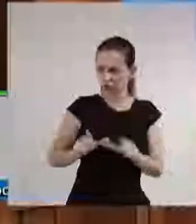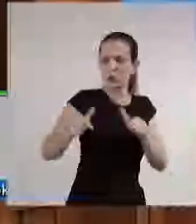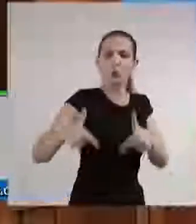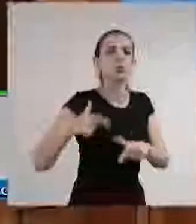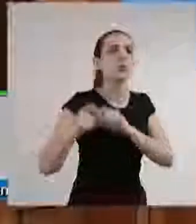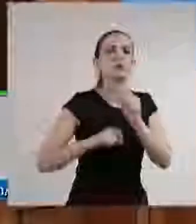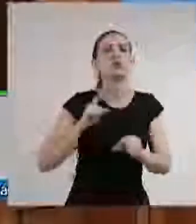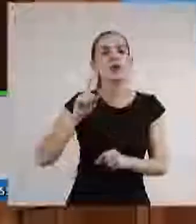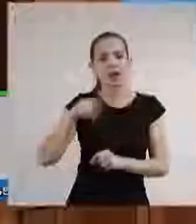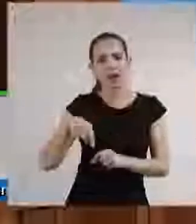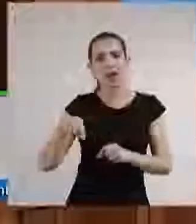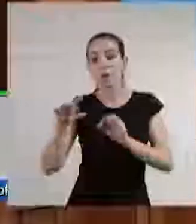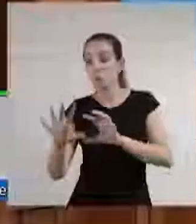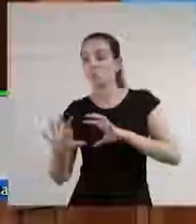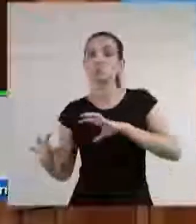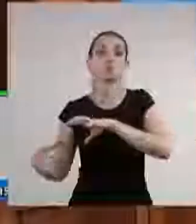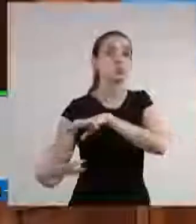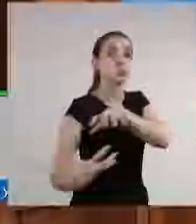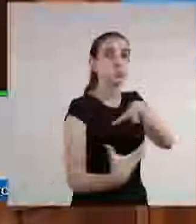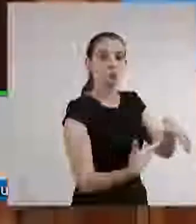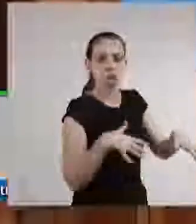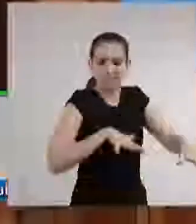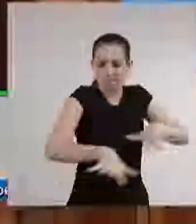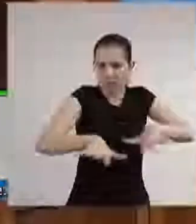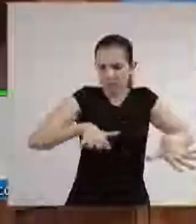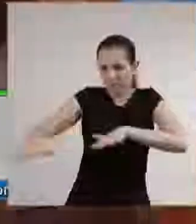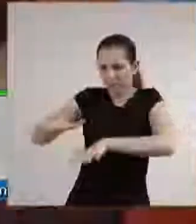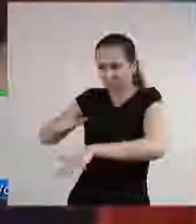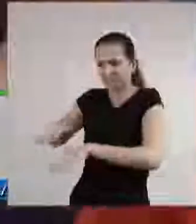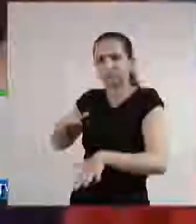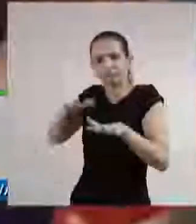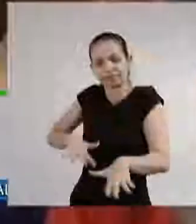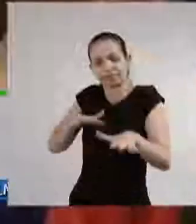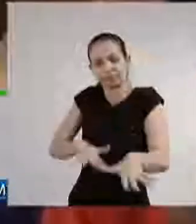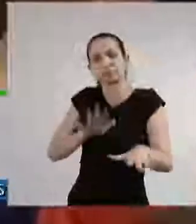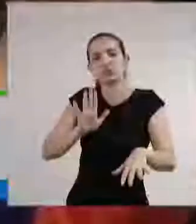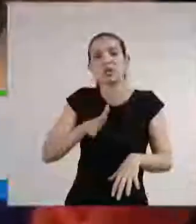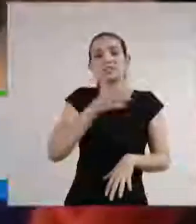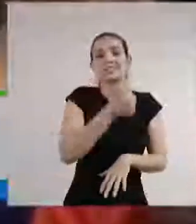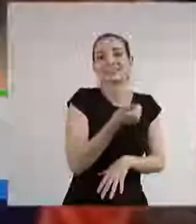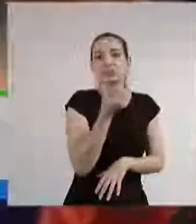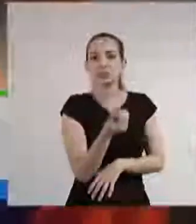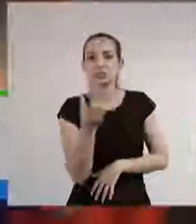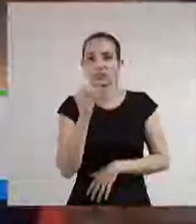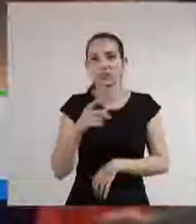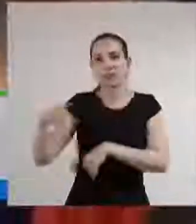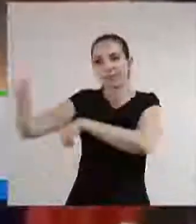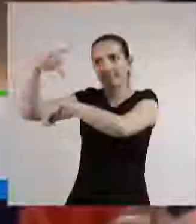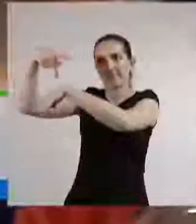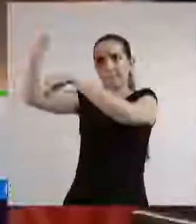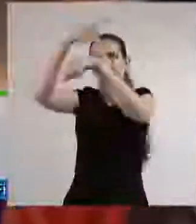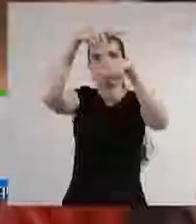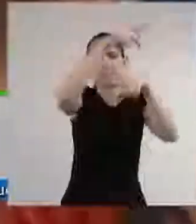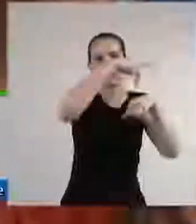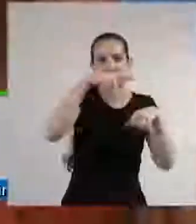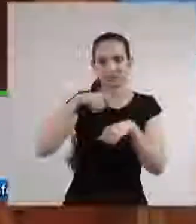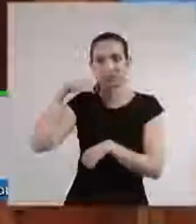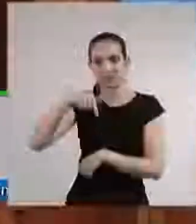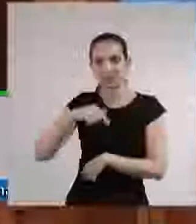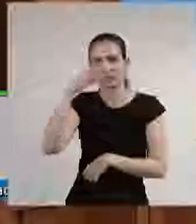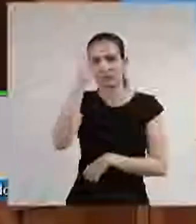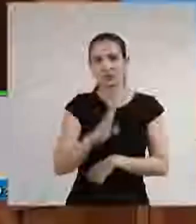uma mobilização mundial que ocorre em mais de 160 países, sendo realizada no Brasil